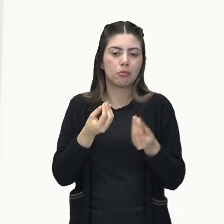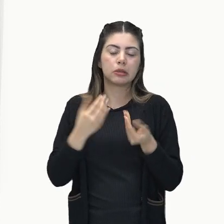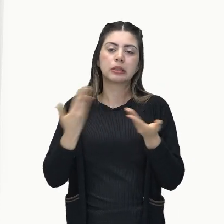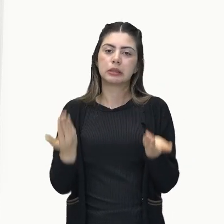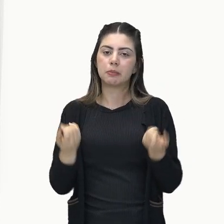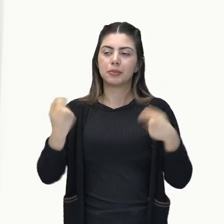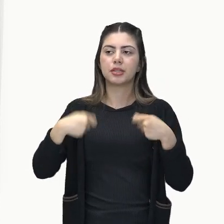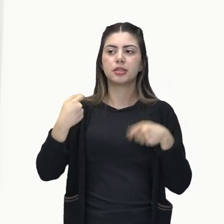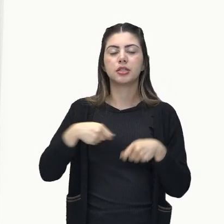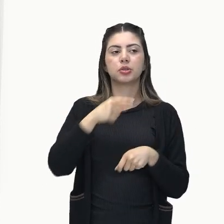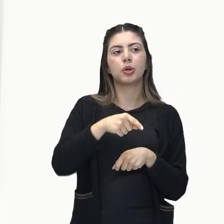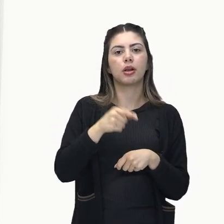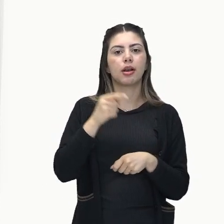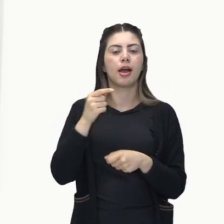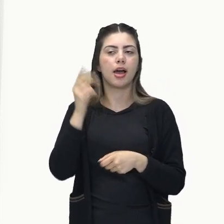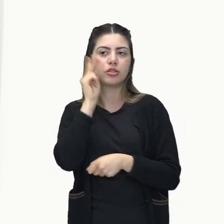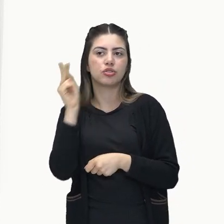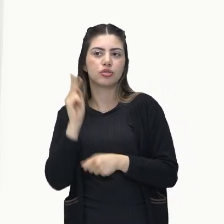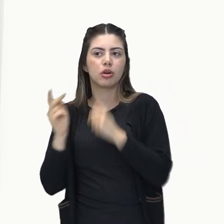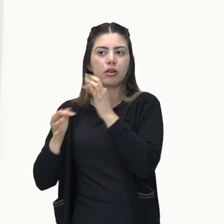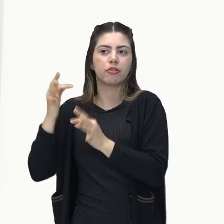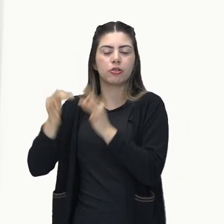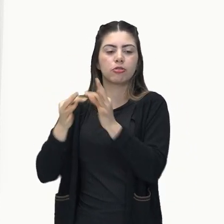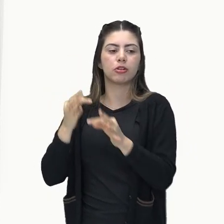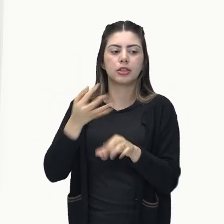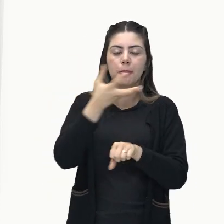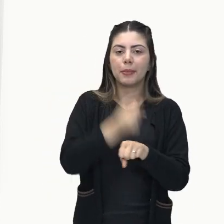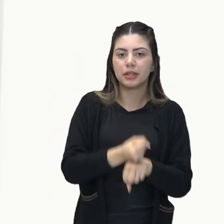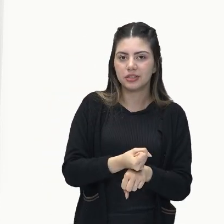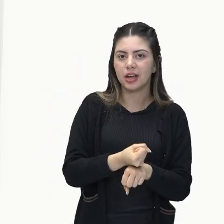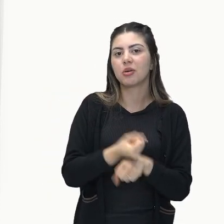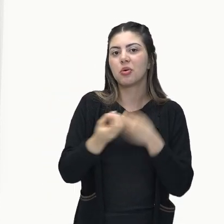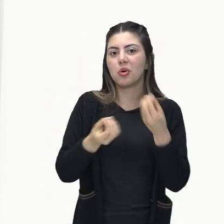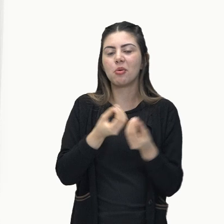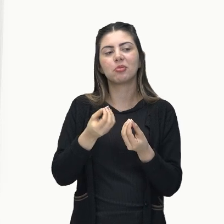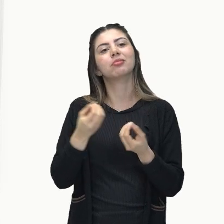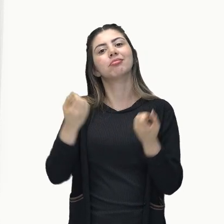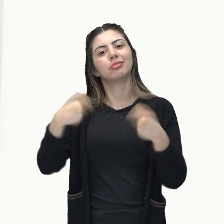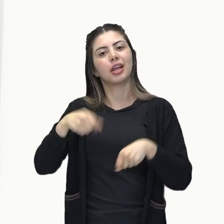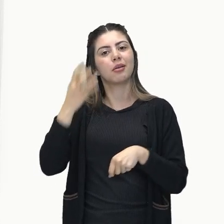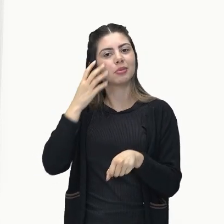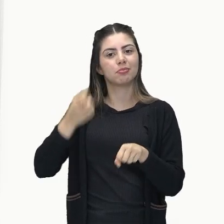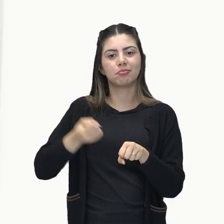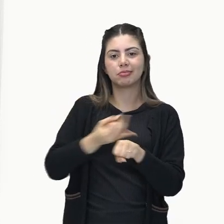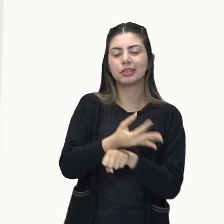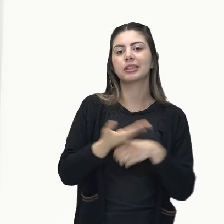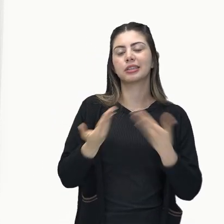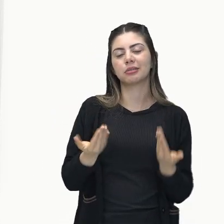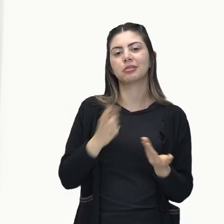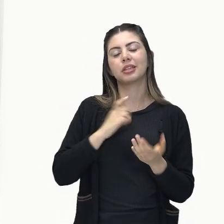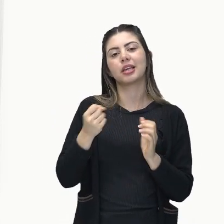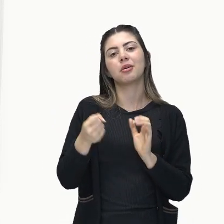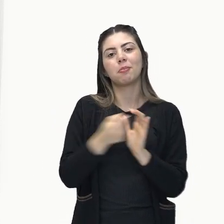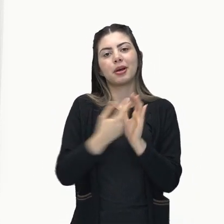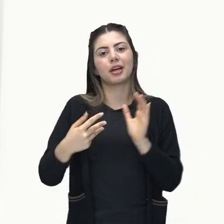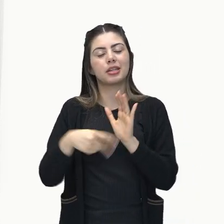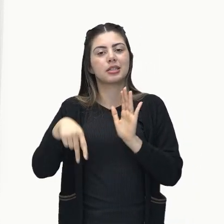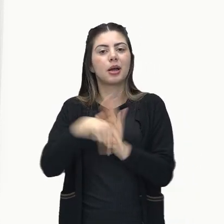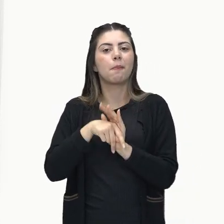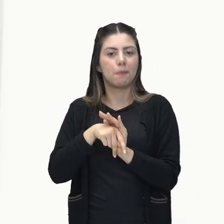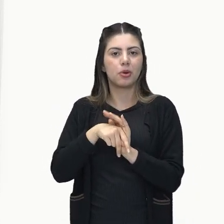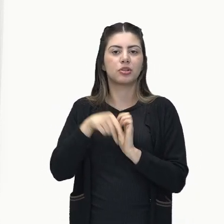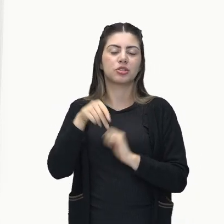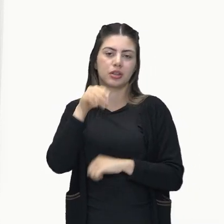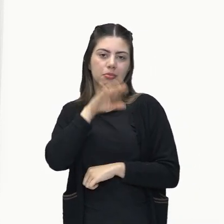Maidson. Ou seja, trazendo justamente esse elemento oral para um gênero que é